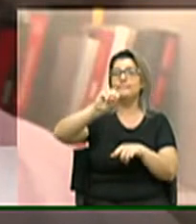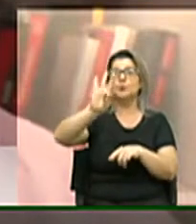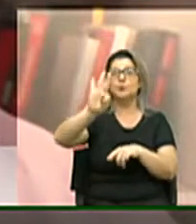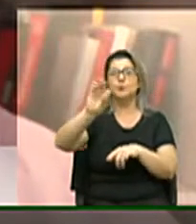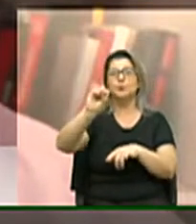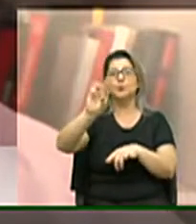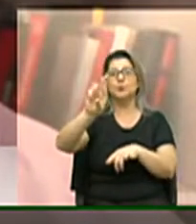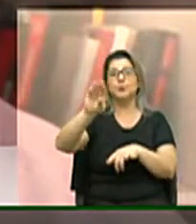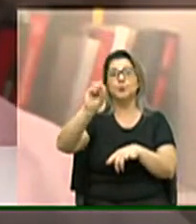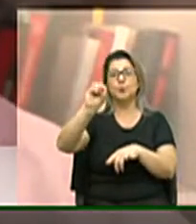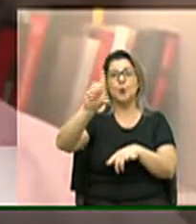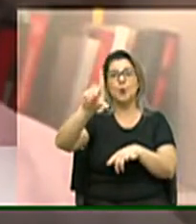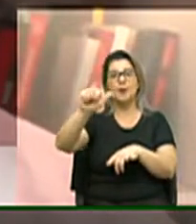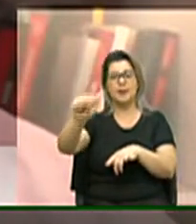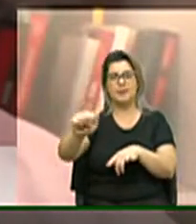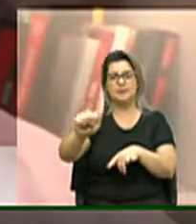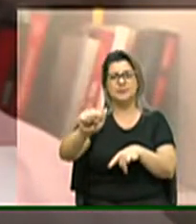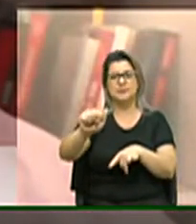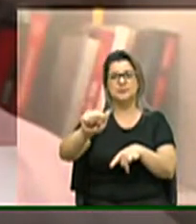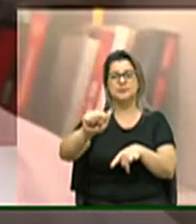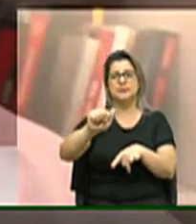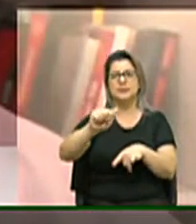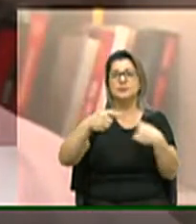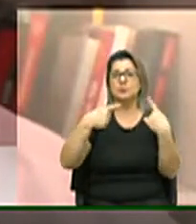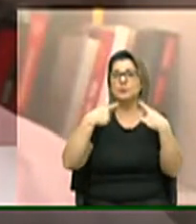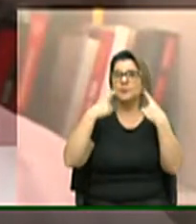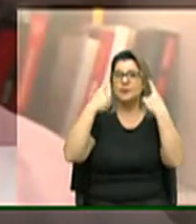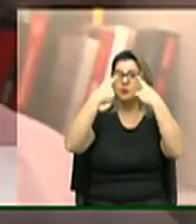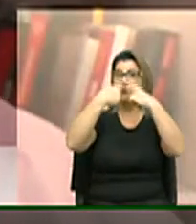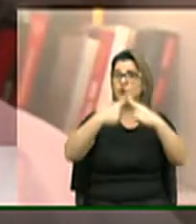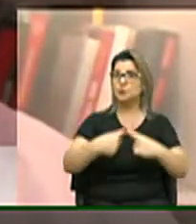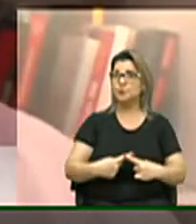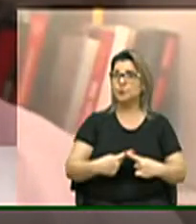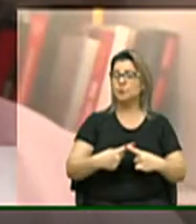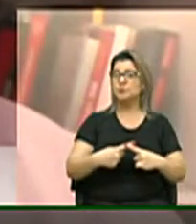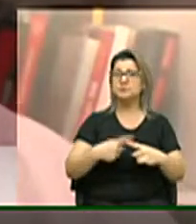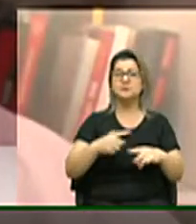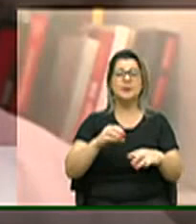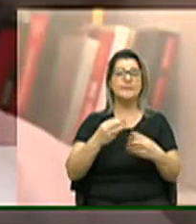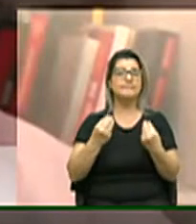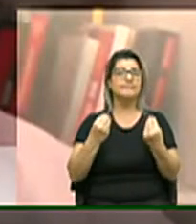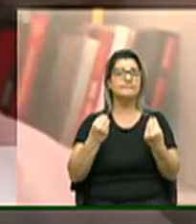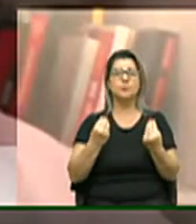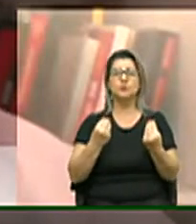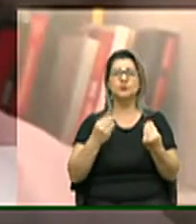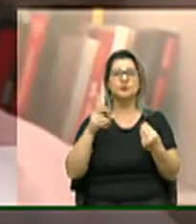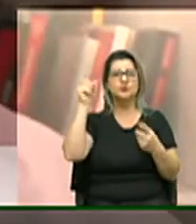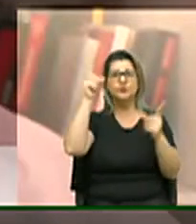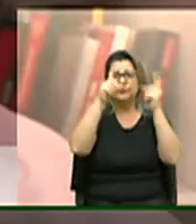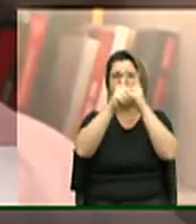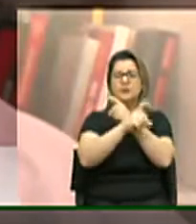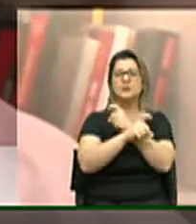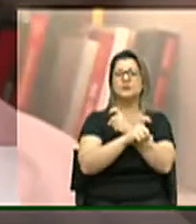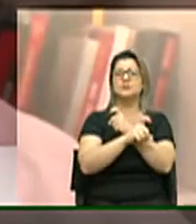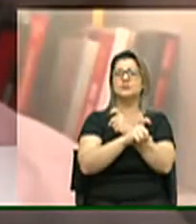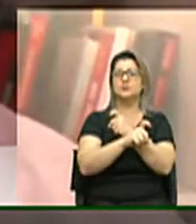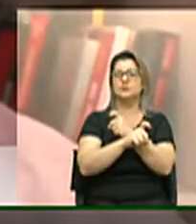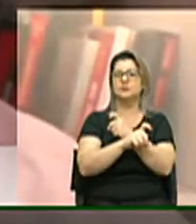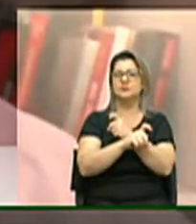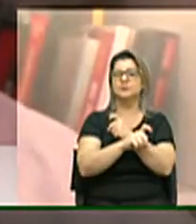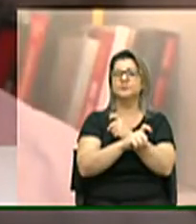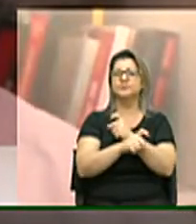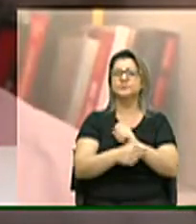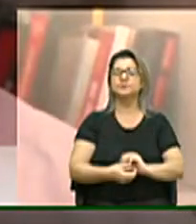viabilizado. Foi uma disputa muito dura com São Paulo. E só foi vencida por conta dessa articulação que teve no estado do Rio Grande do